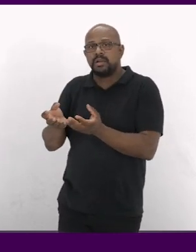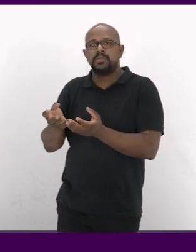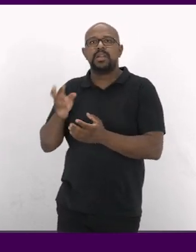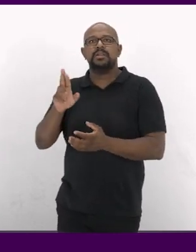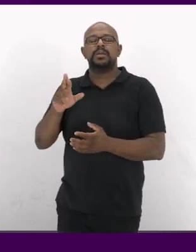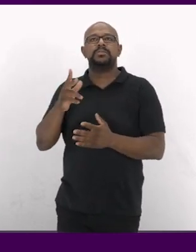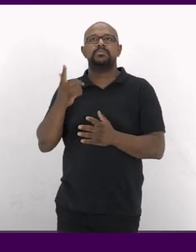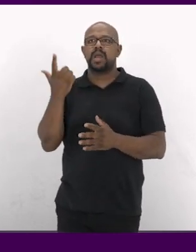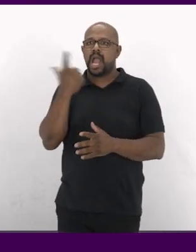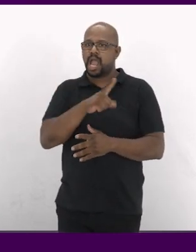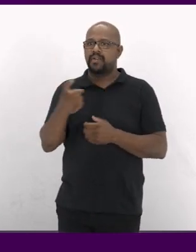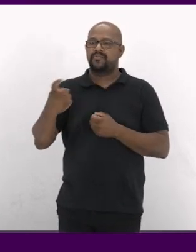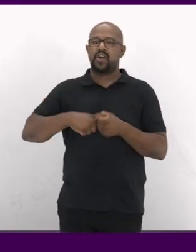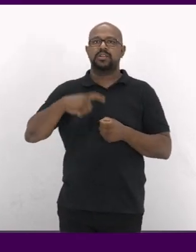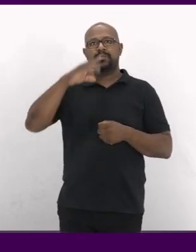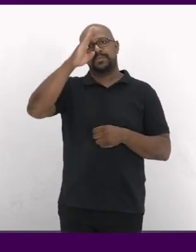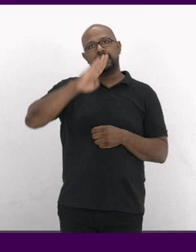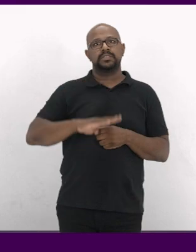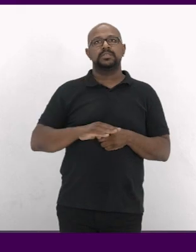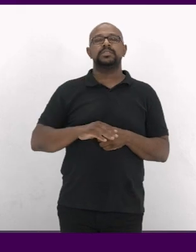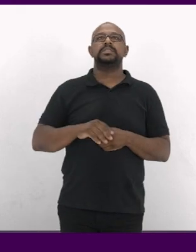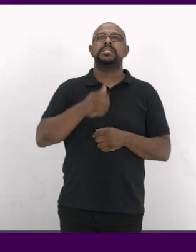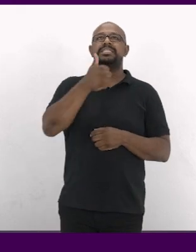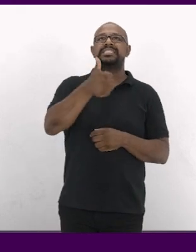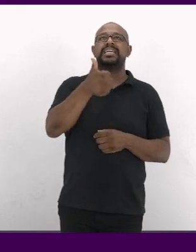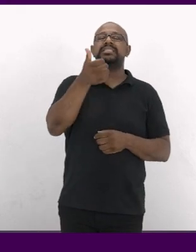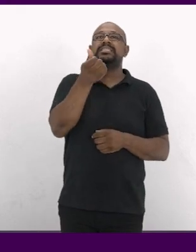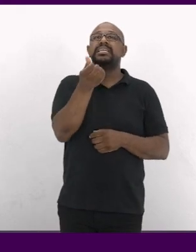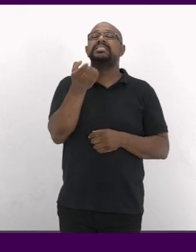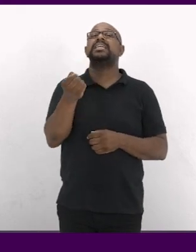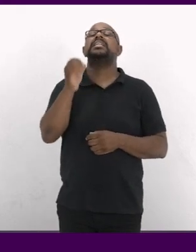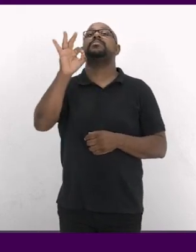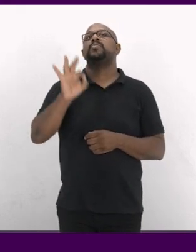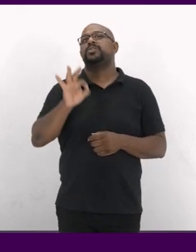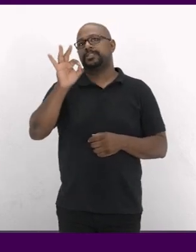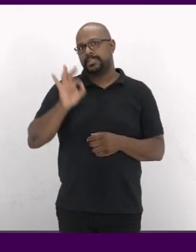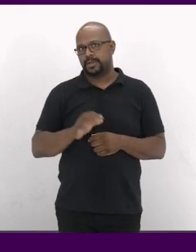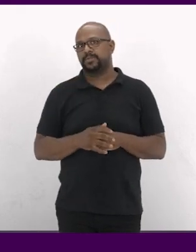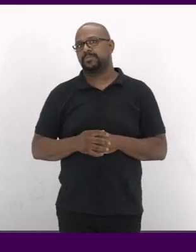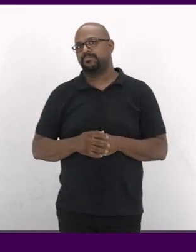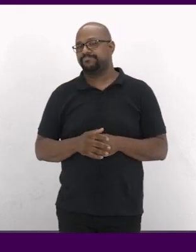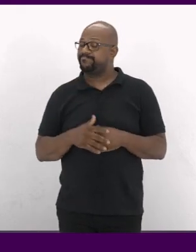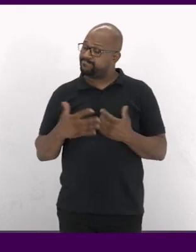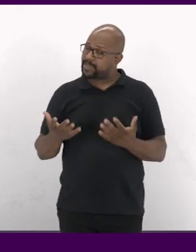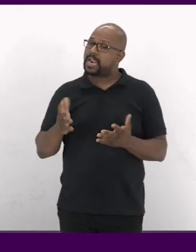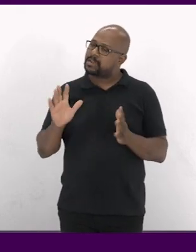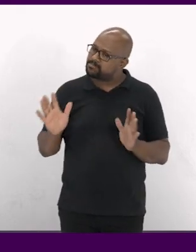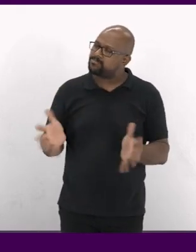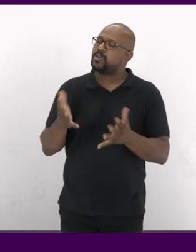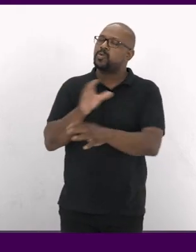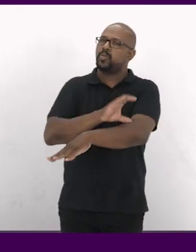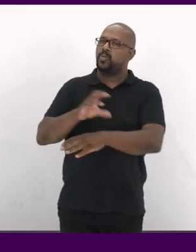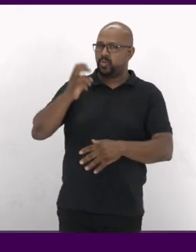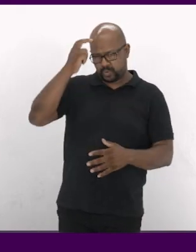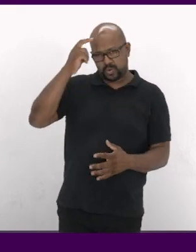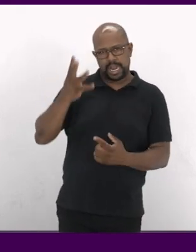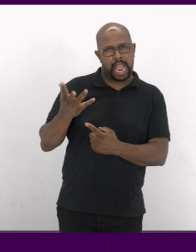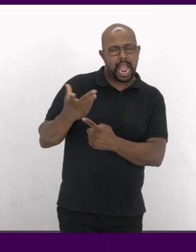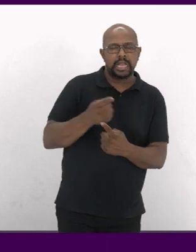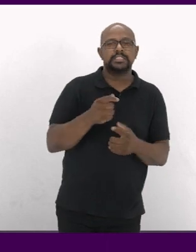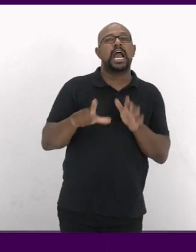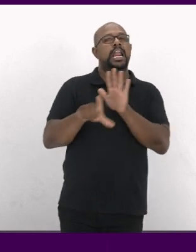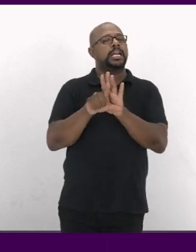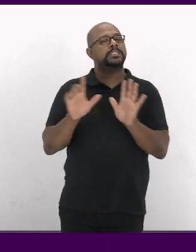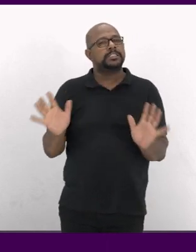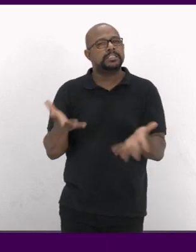fiscal representa um ganho para o Brasil de 160%. Para além do fomento à cultura e às artes, a